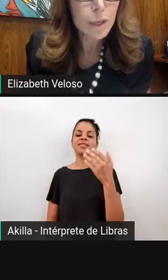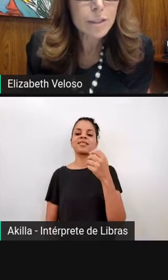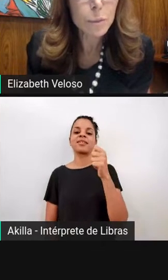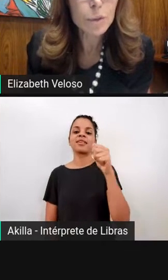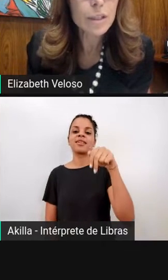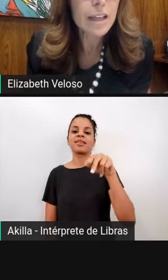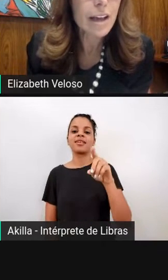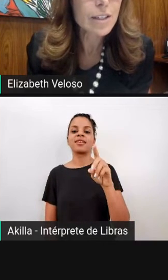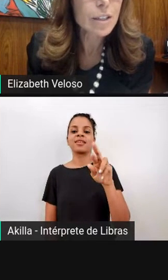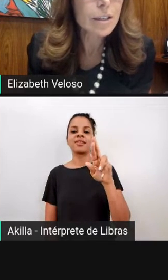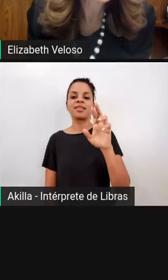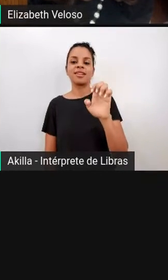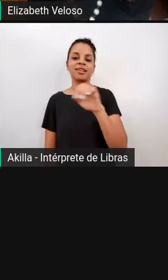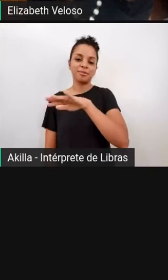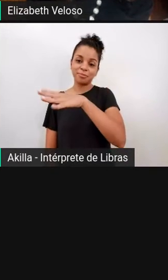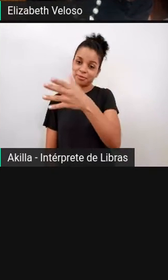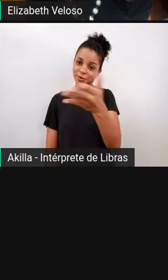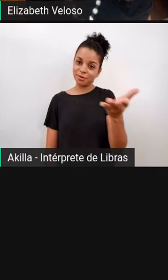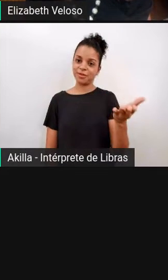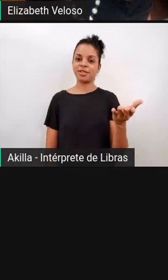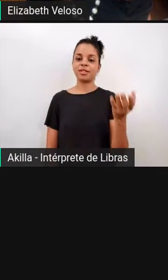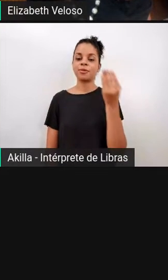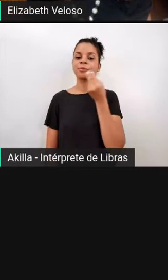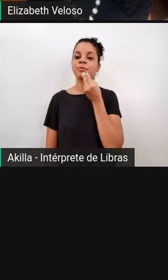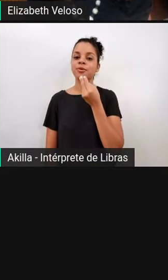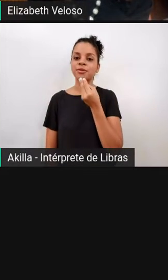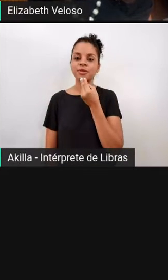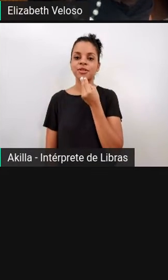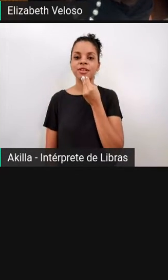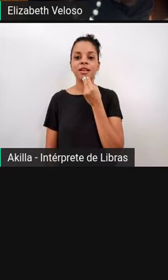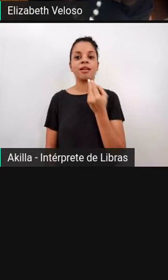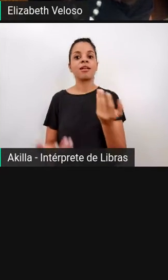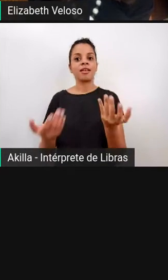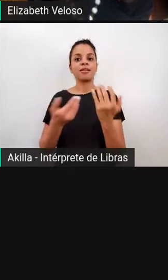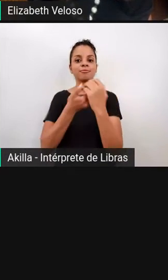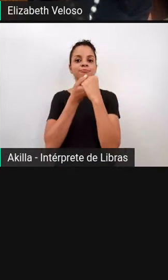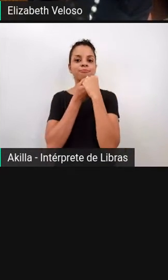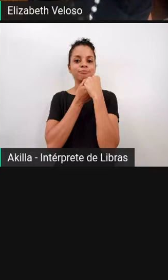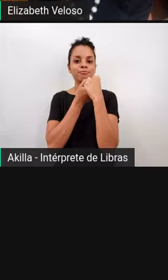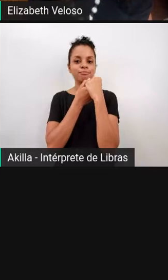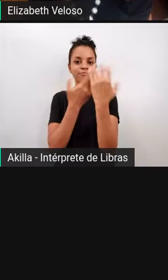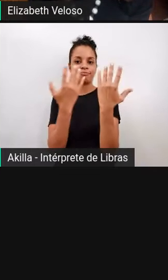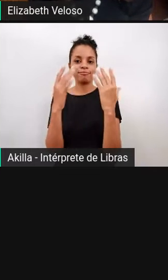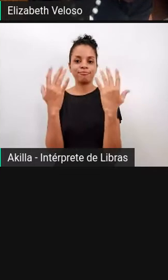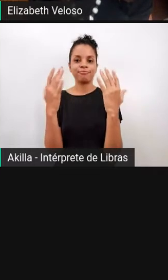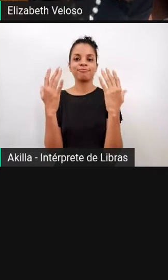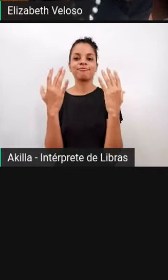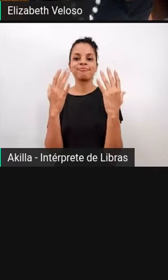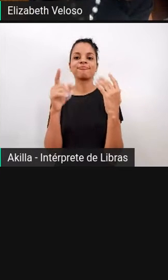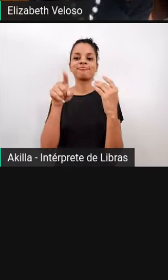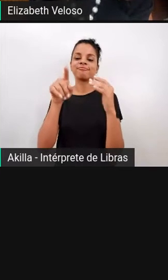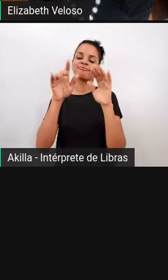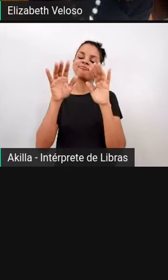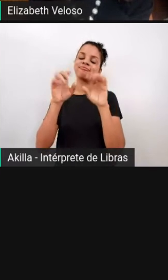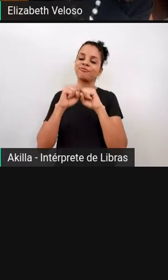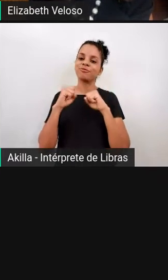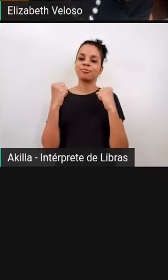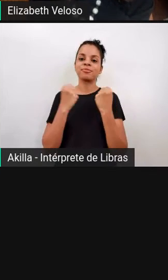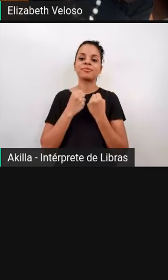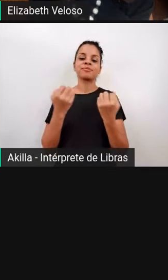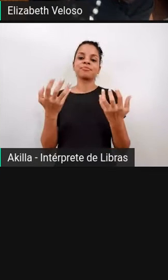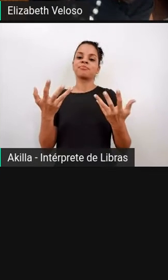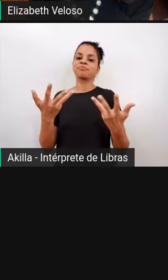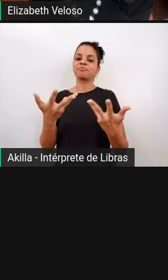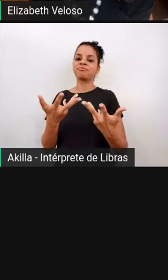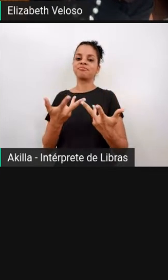todos por essa oportunidade. Quero parabenizar aqui com ênfase o CEFOR por esse evento magnífico, né? Uma escola de governo, uma